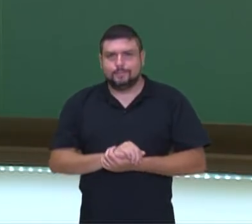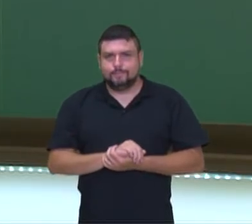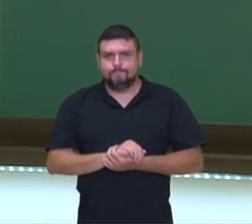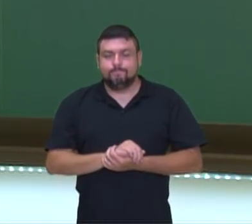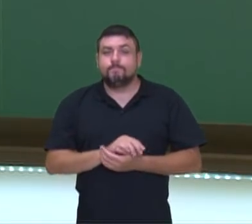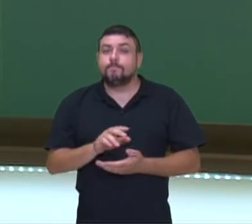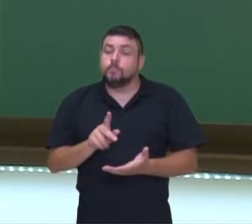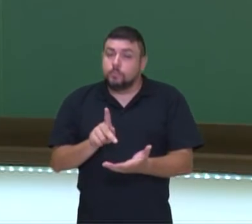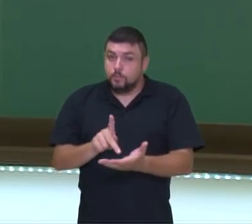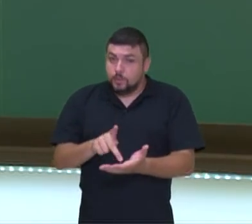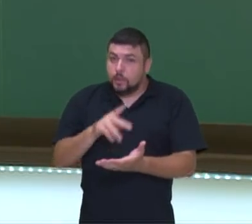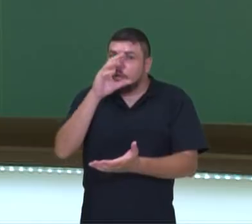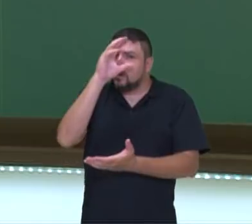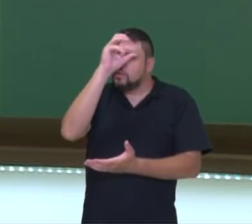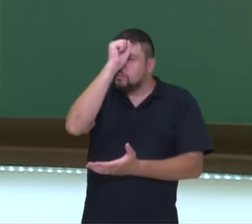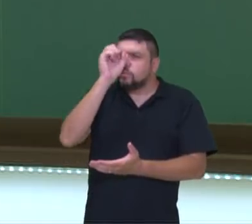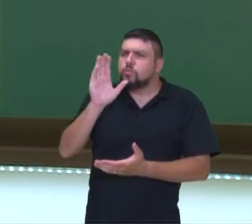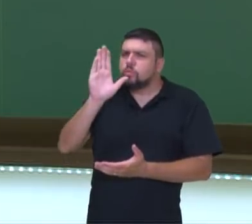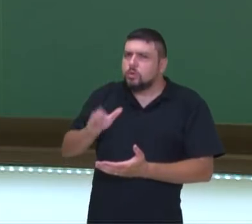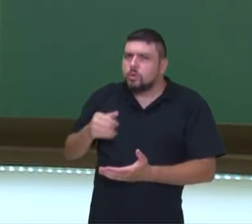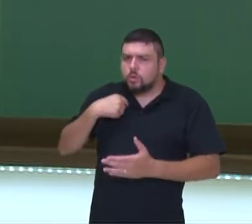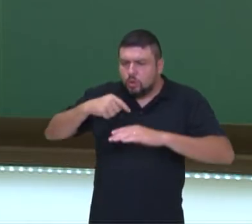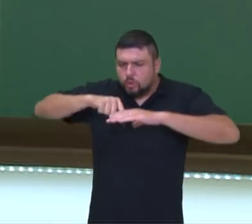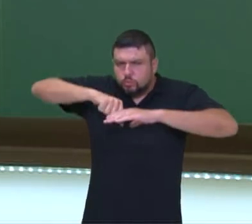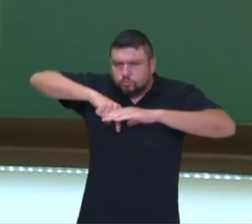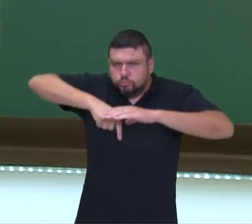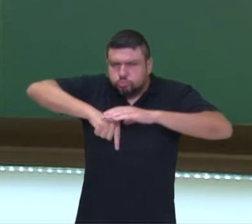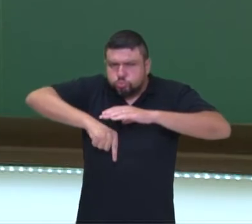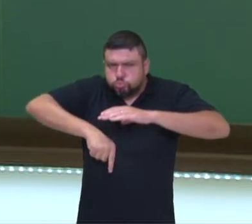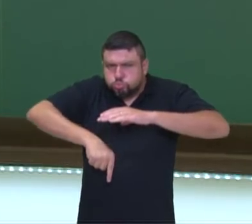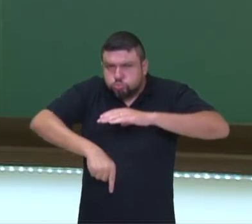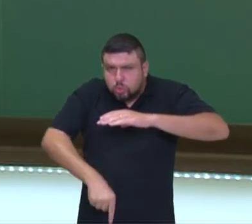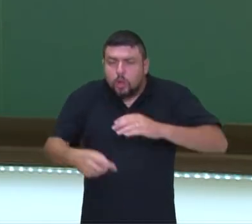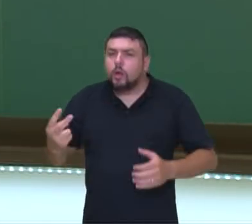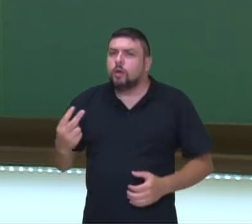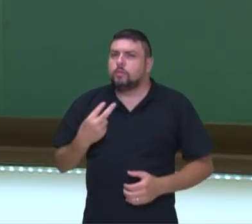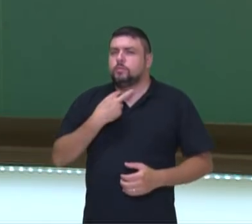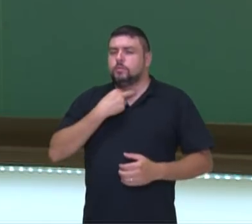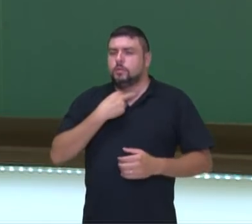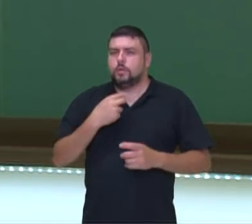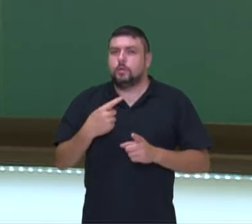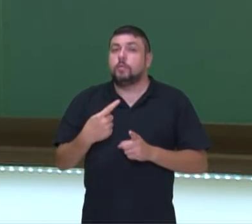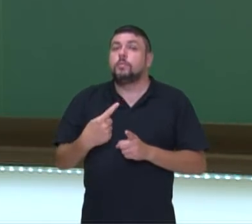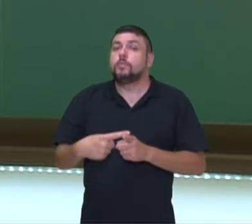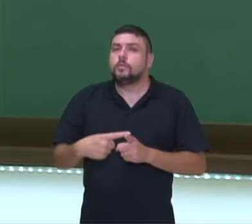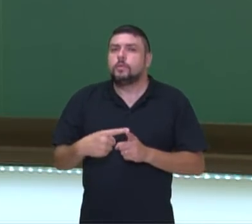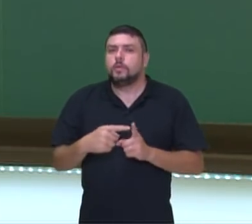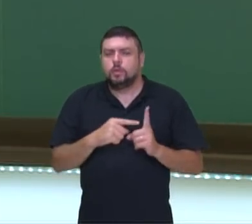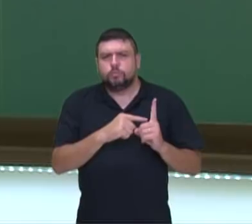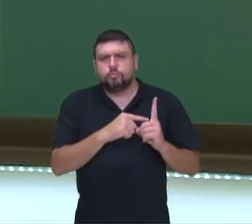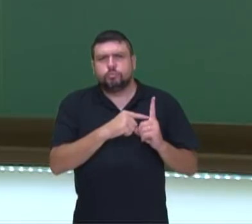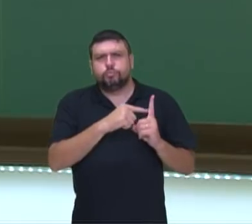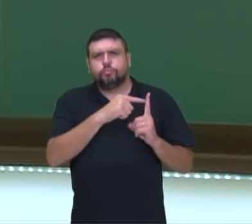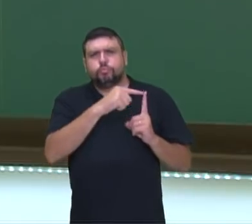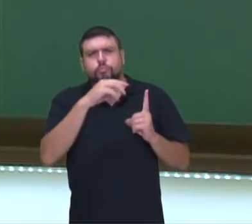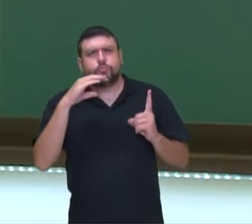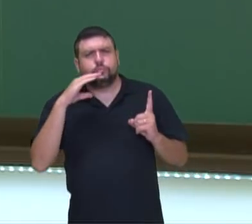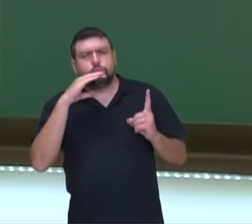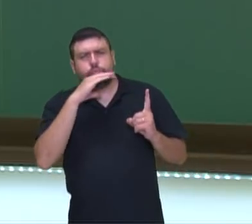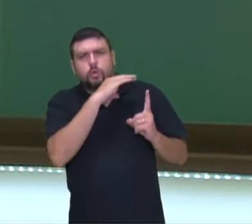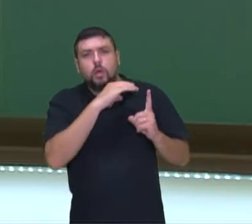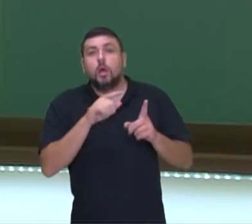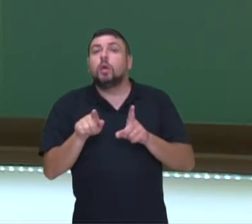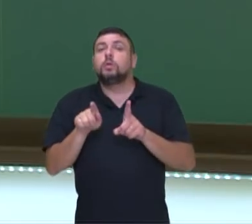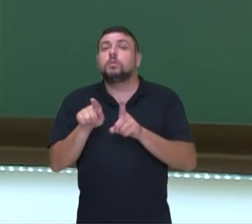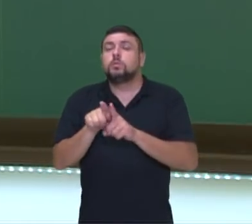não podemos chegar ao centro da Terra por duas questões. Altas temperaturas, temperaturas elevadas, e uma